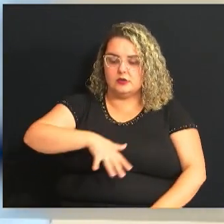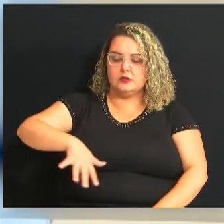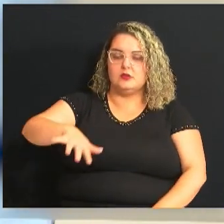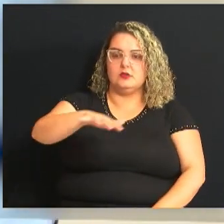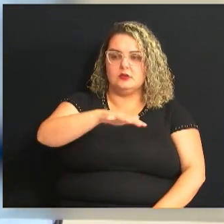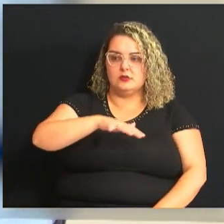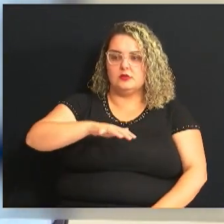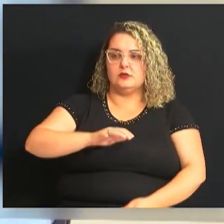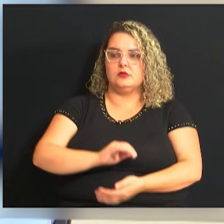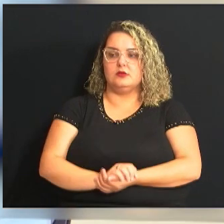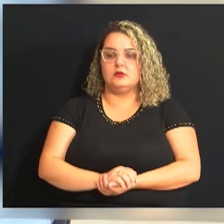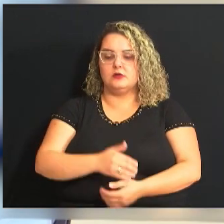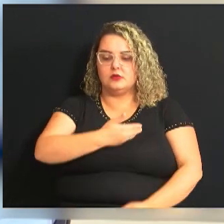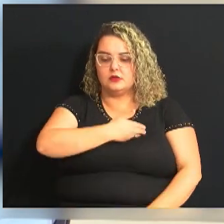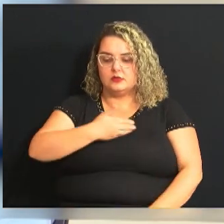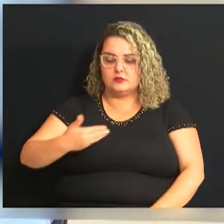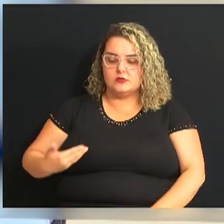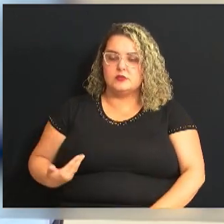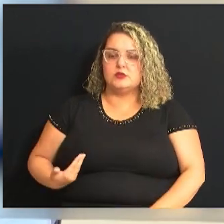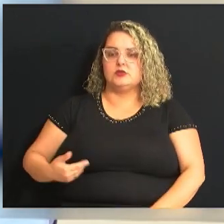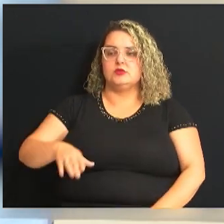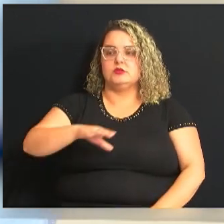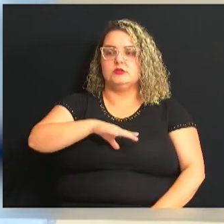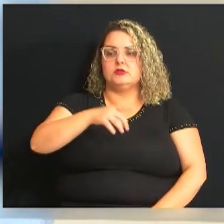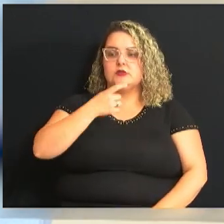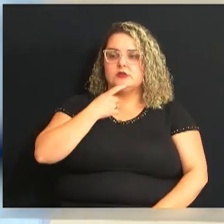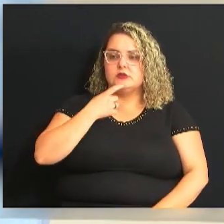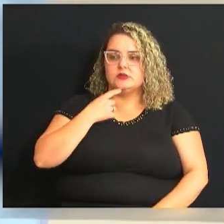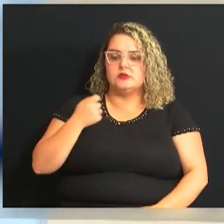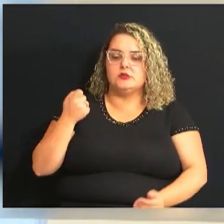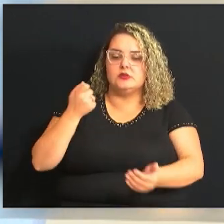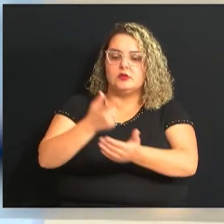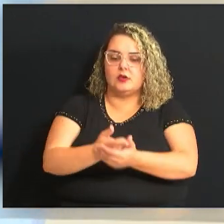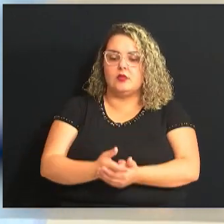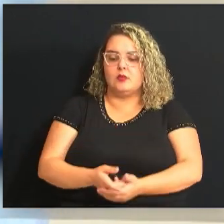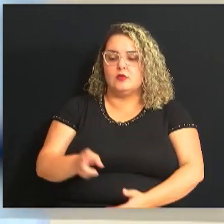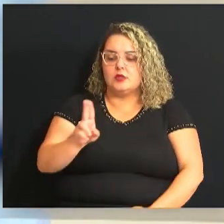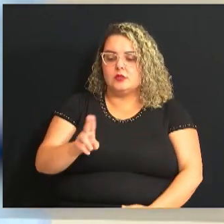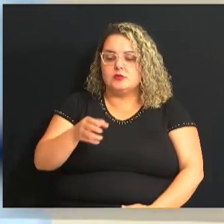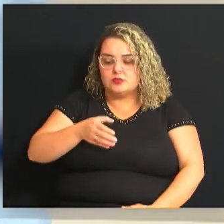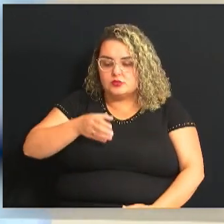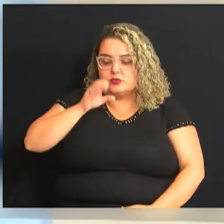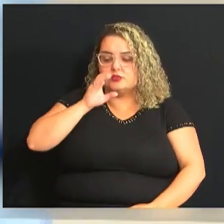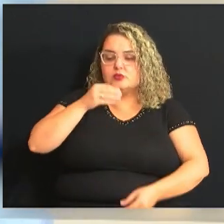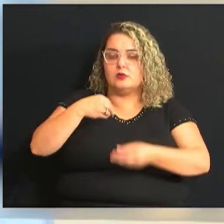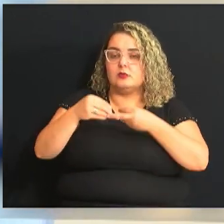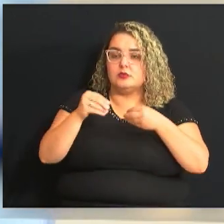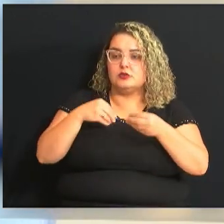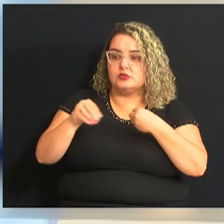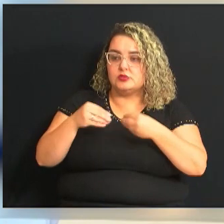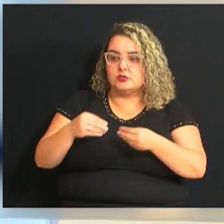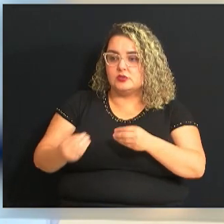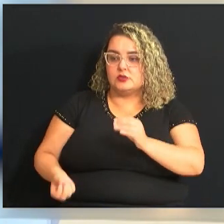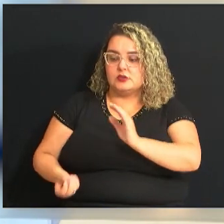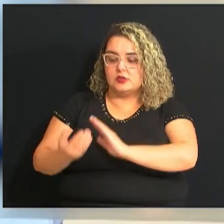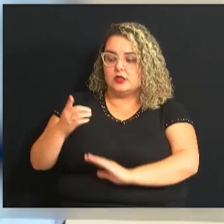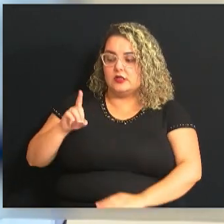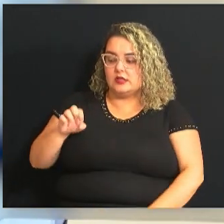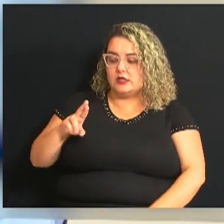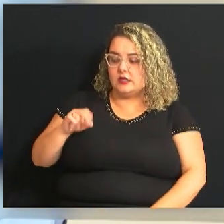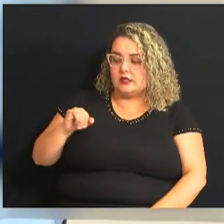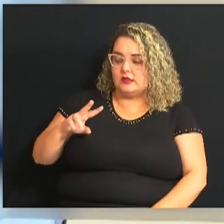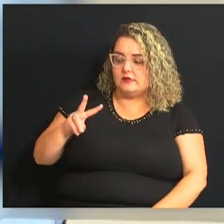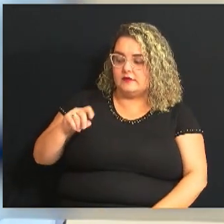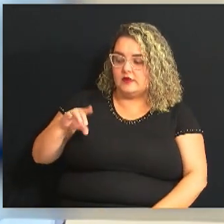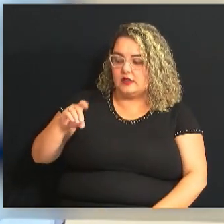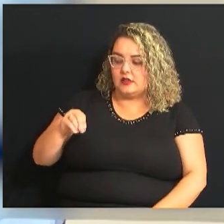administração pública no município de Campinas e aquisição de uso de copos descartáveis produzido a partir dos derivados